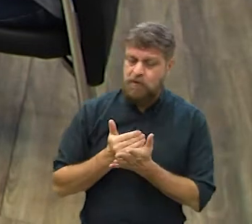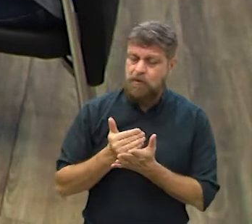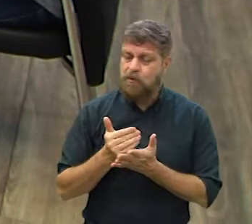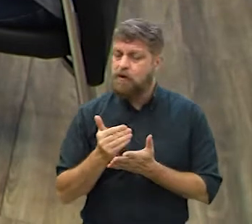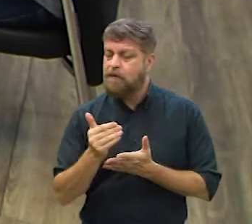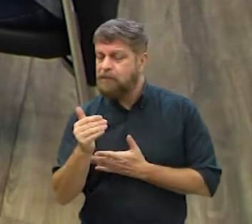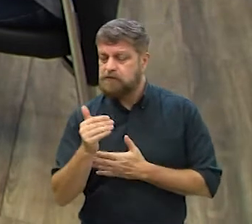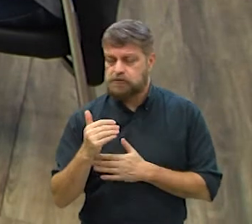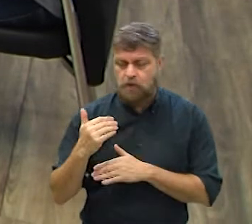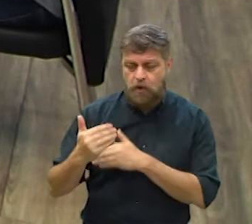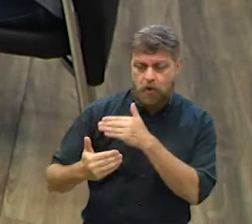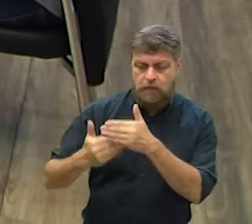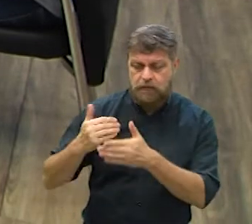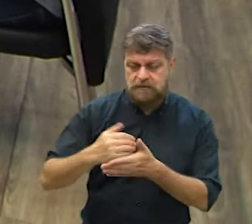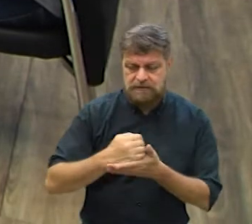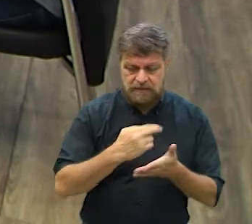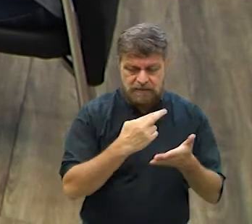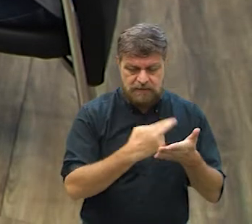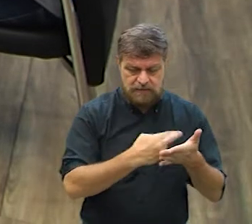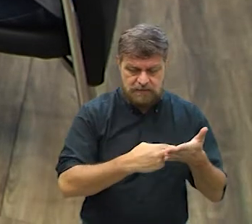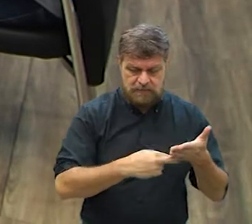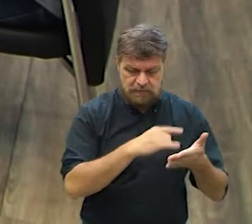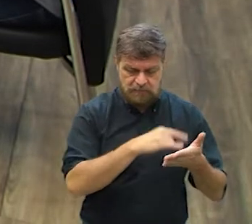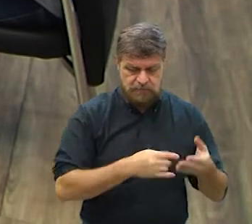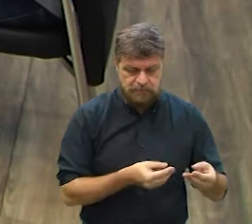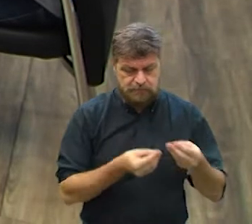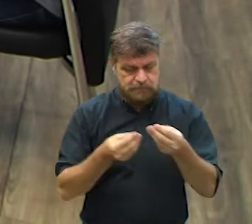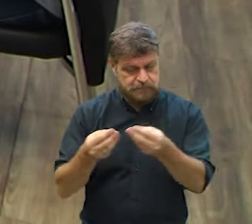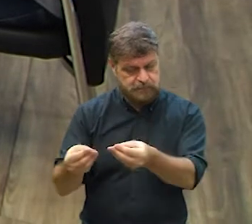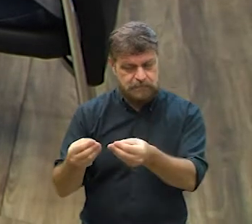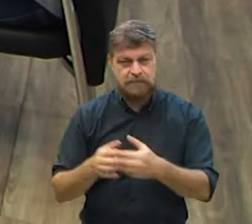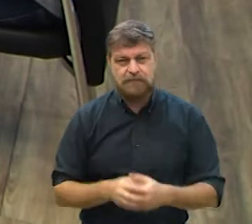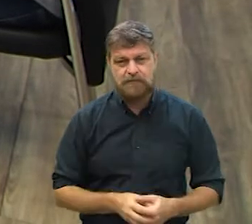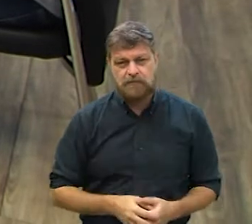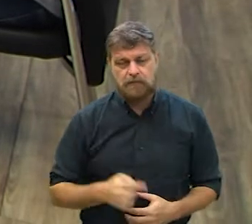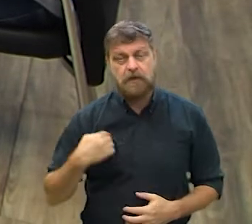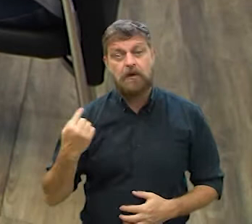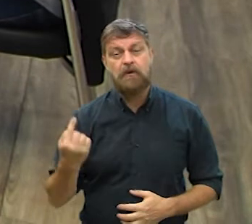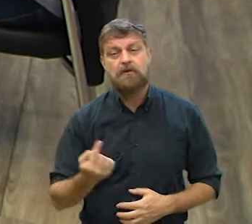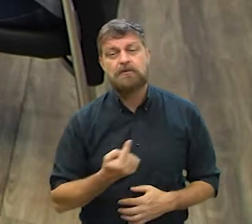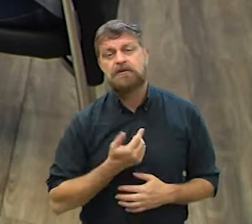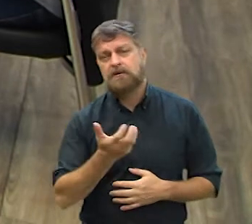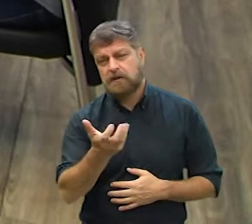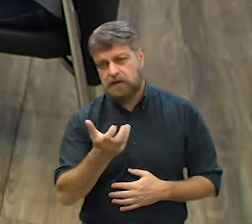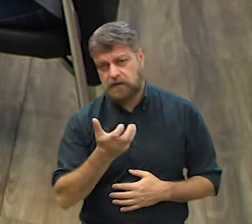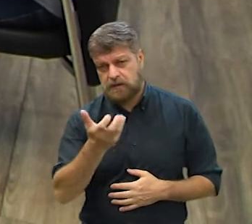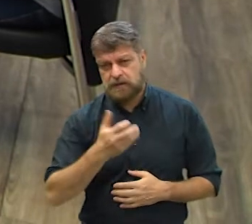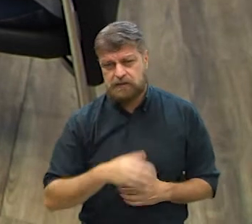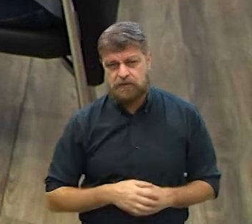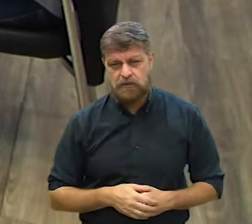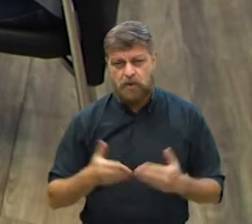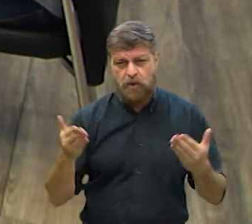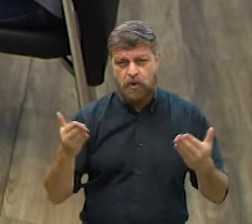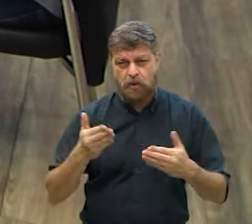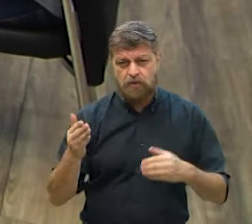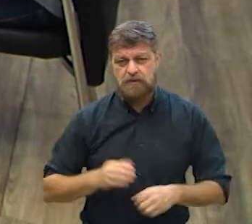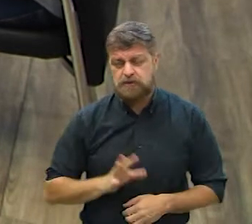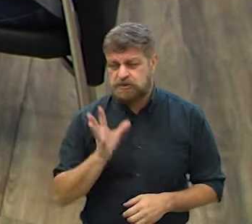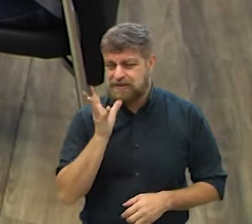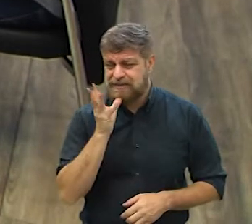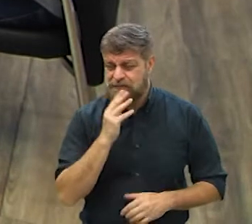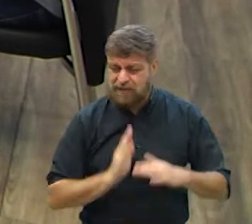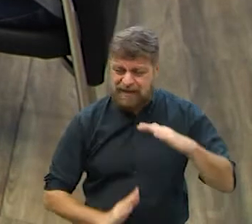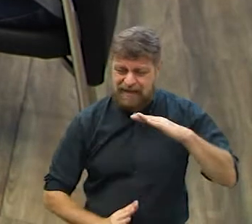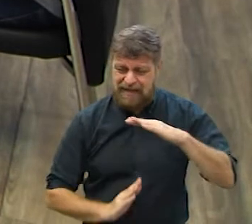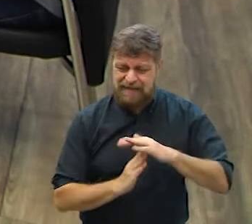começou o processo de regularização funcional. E é isso que nós queremos, né? O prazo hoje vai de 12 a